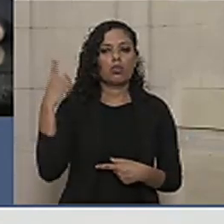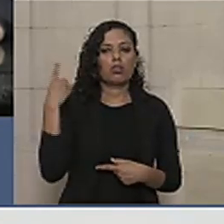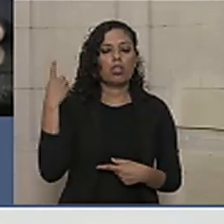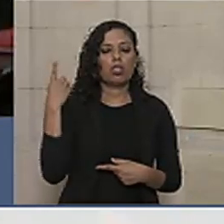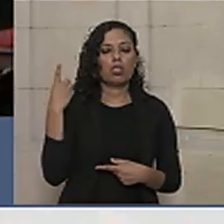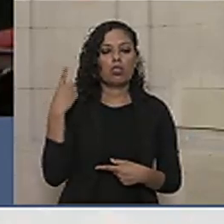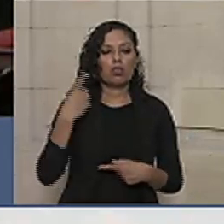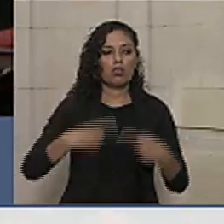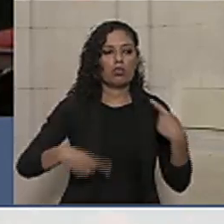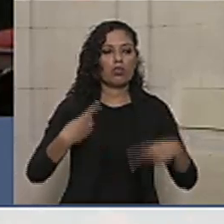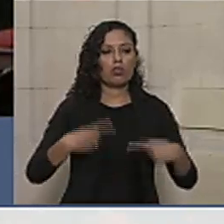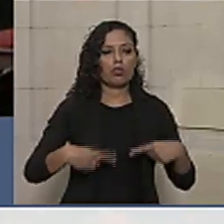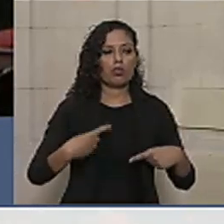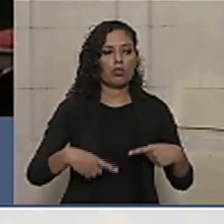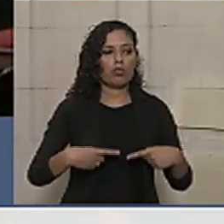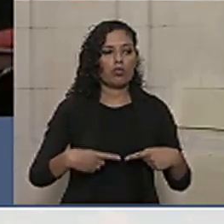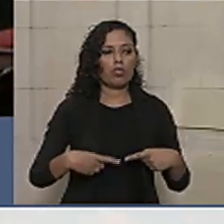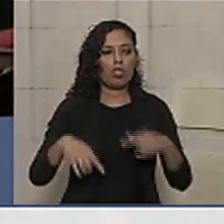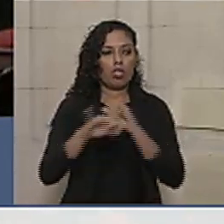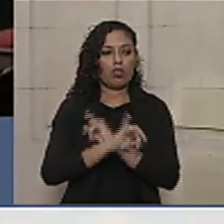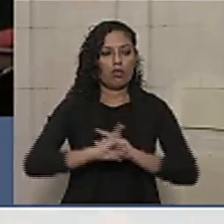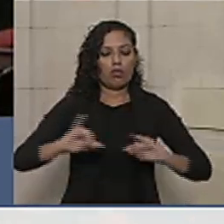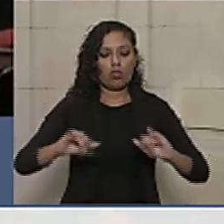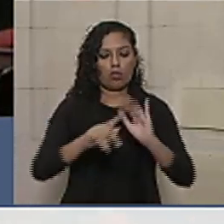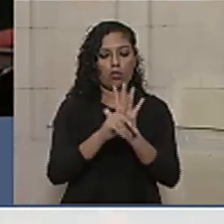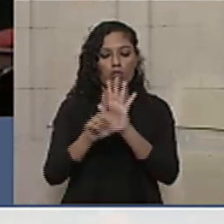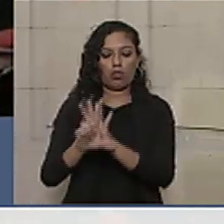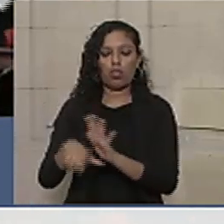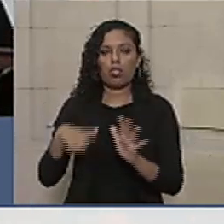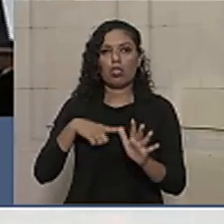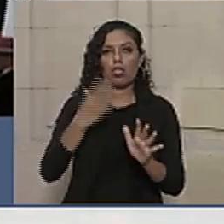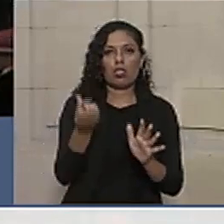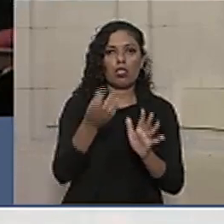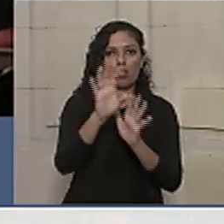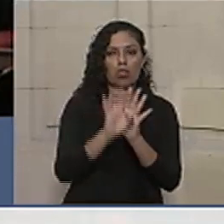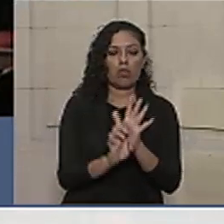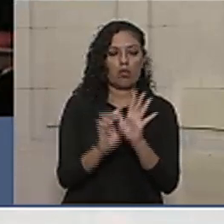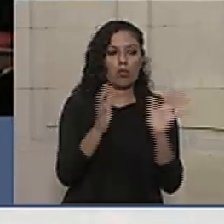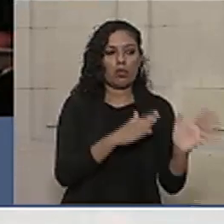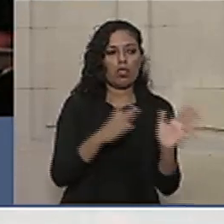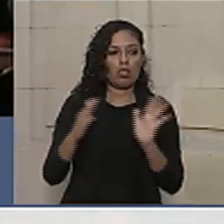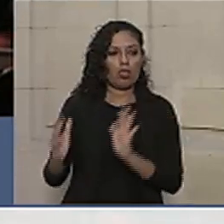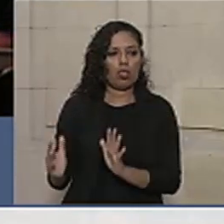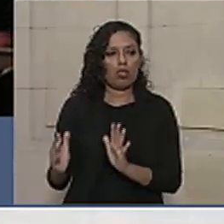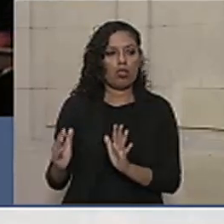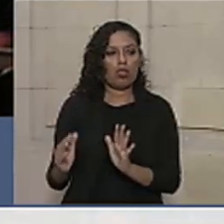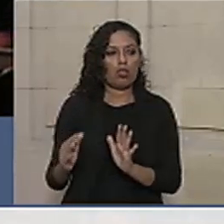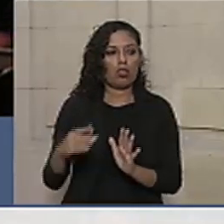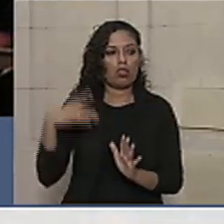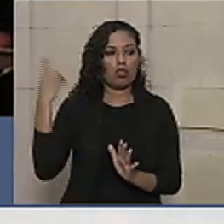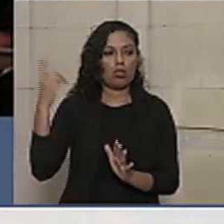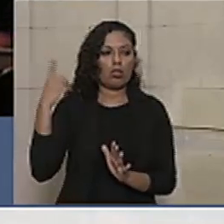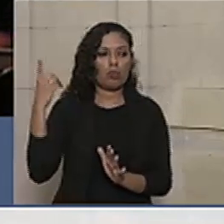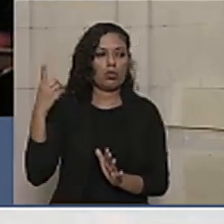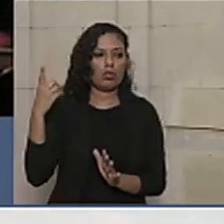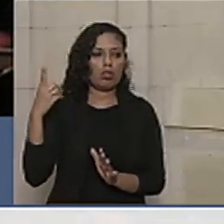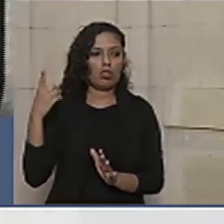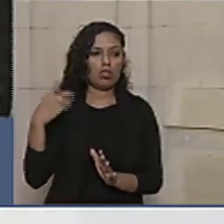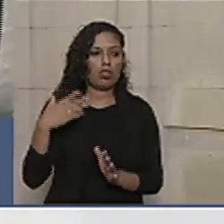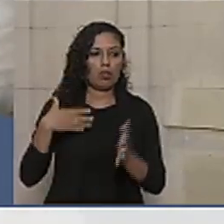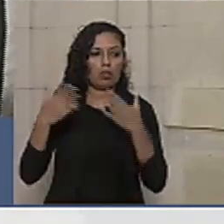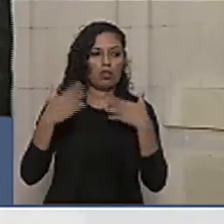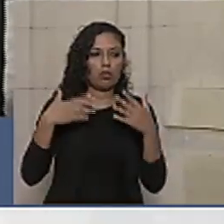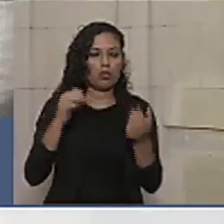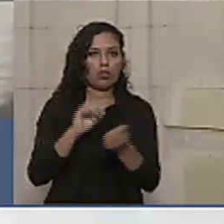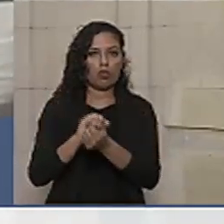Quinoploc. A questão de ordem, senhor Já presidente. avisando que o projeto recebeu 6 emendas. Questão de ordem, senhor presidente, rapidinho. Eu conversei com o deputado Valdec